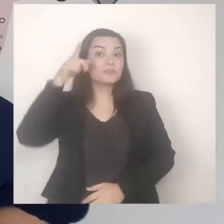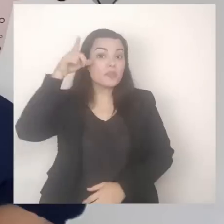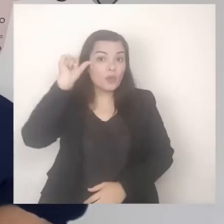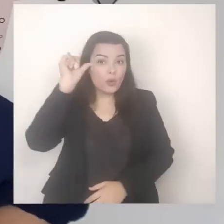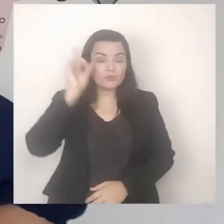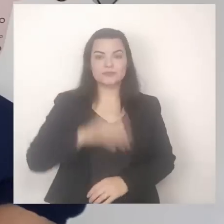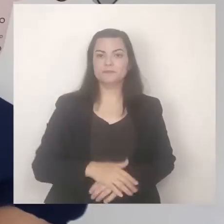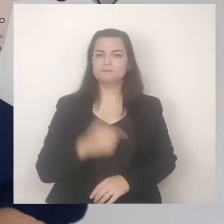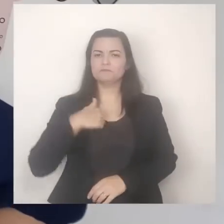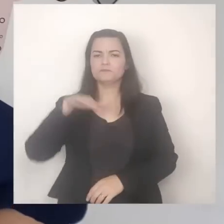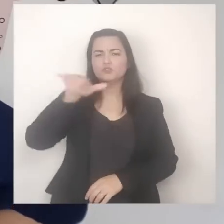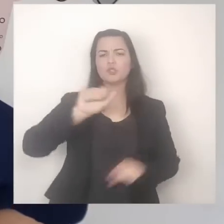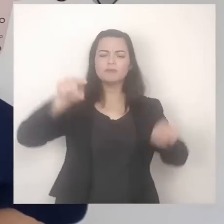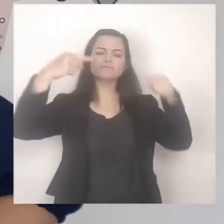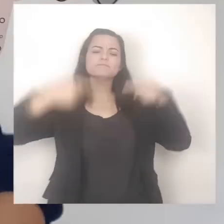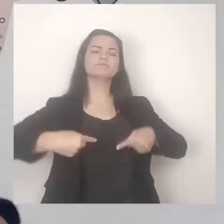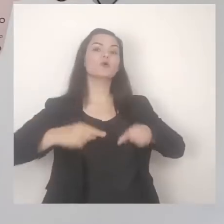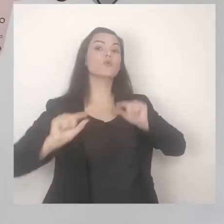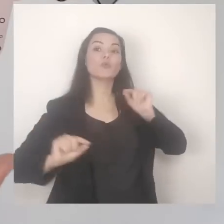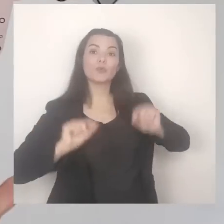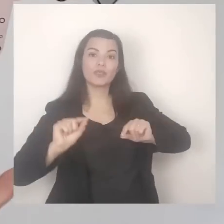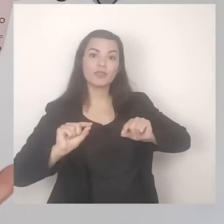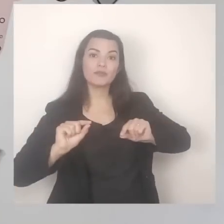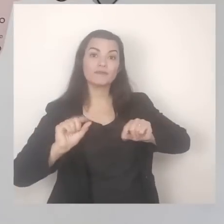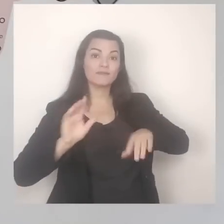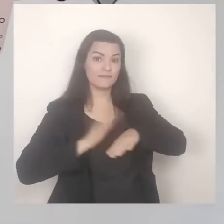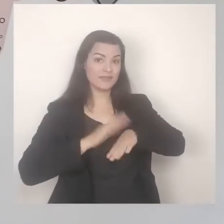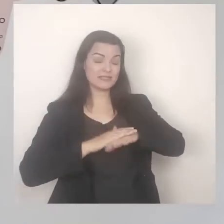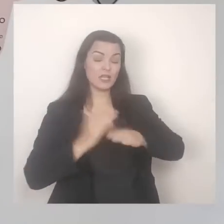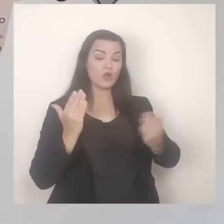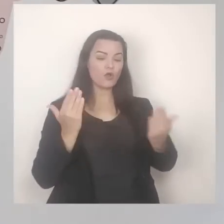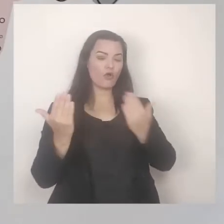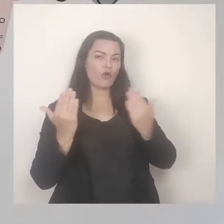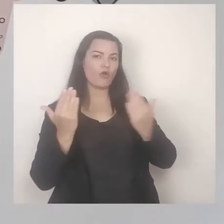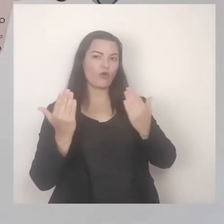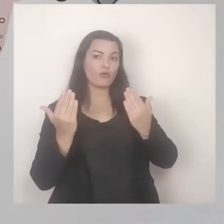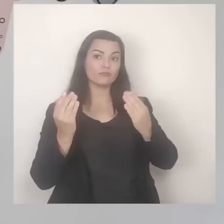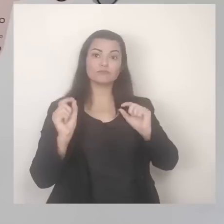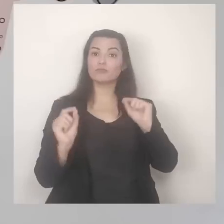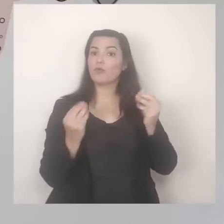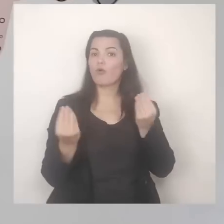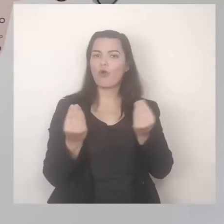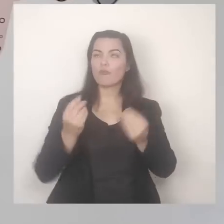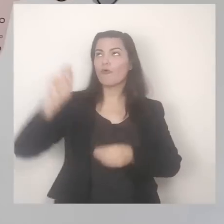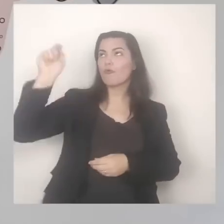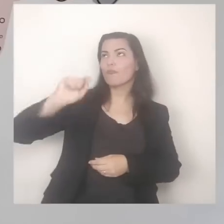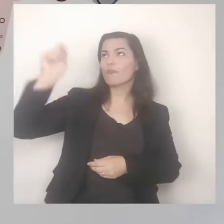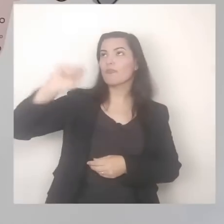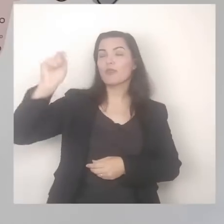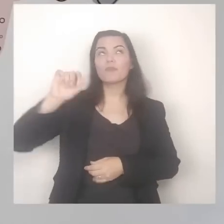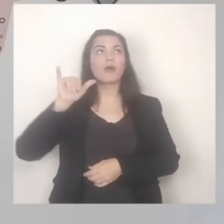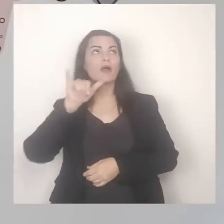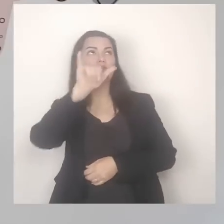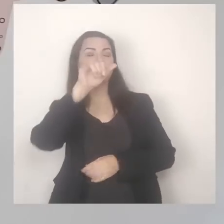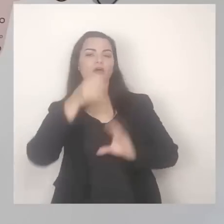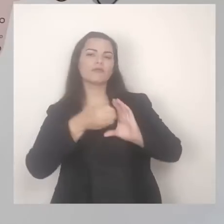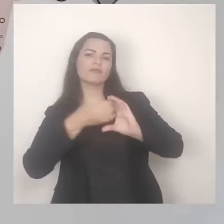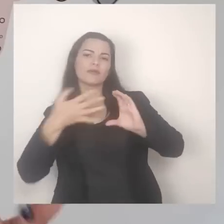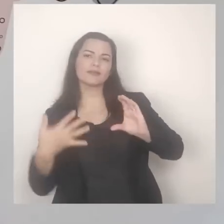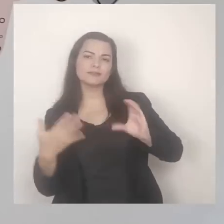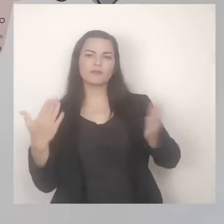Ontem eu desafiei vocês a compararem as características de uma pipa com a de um